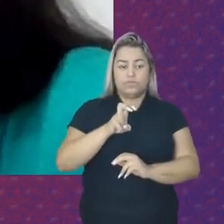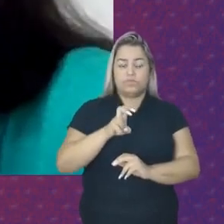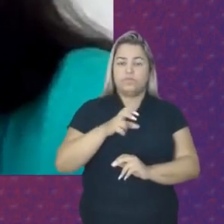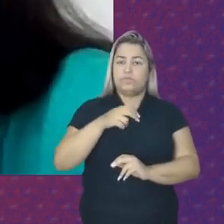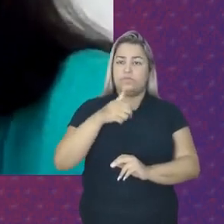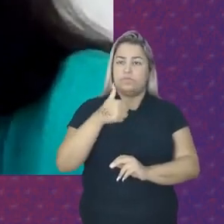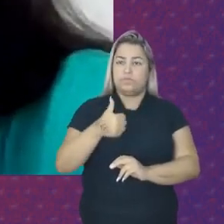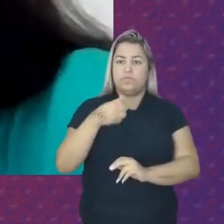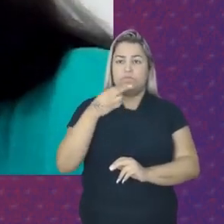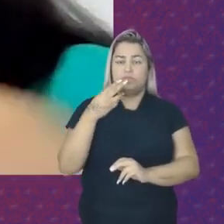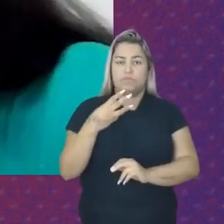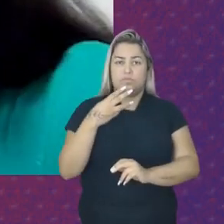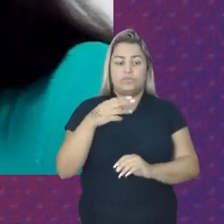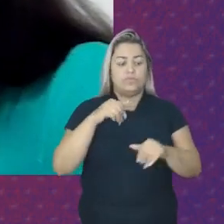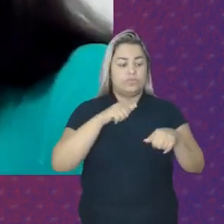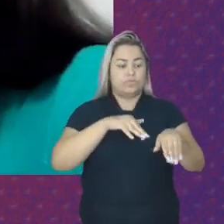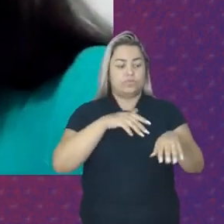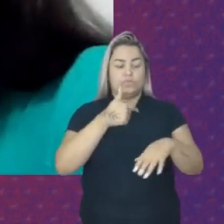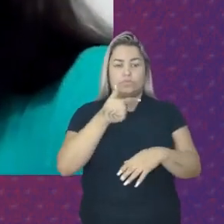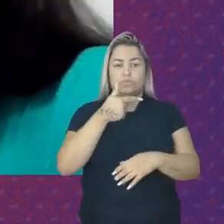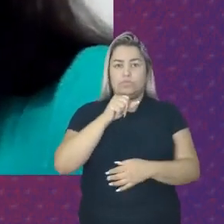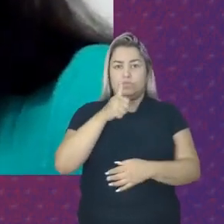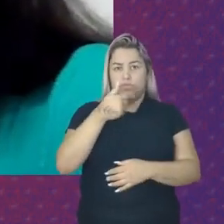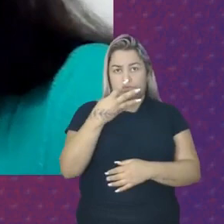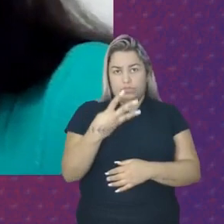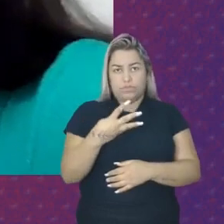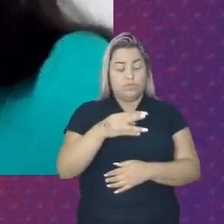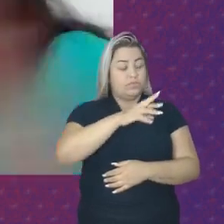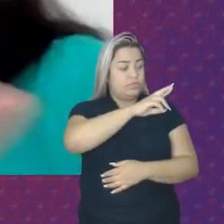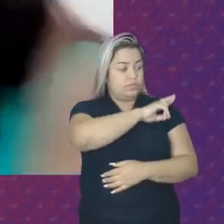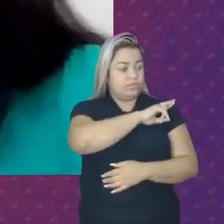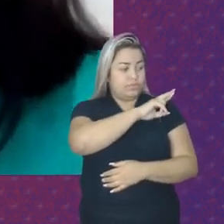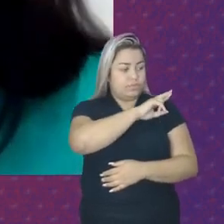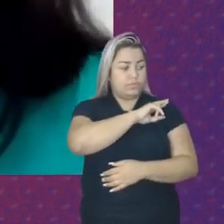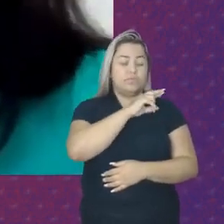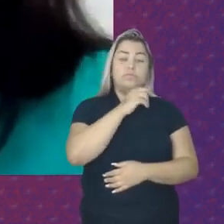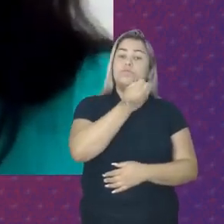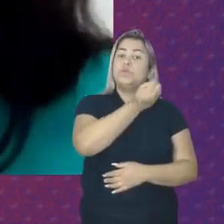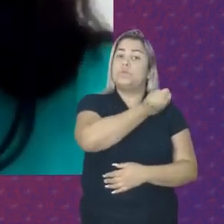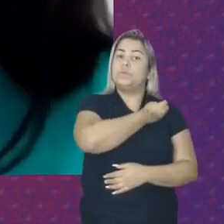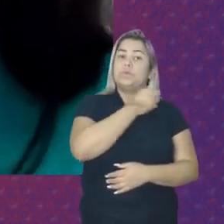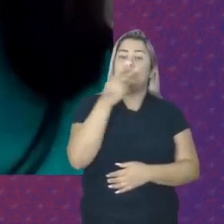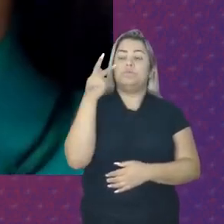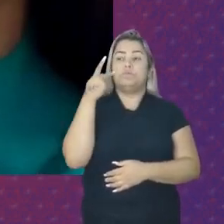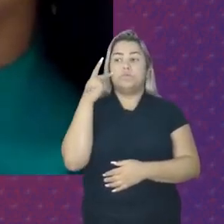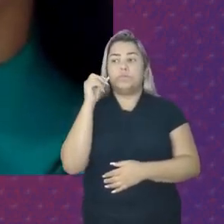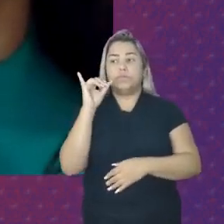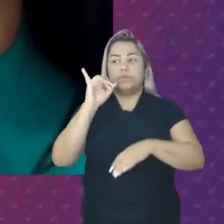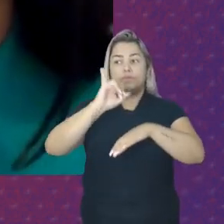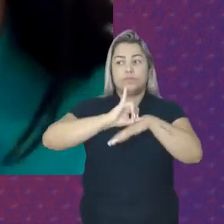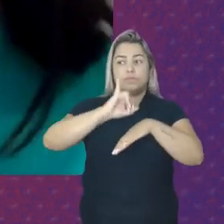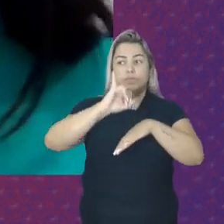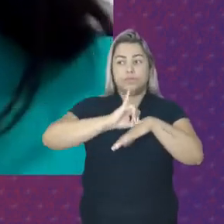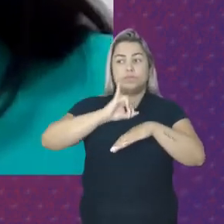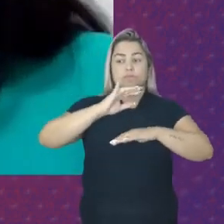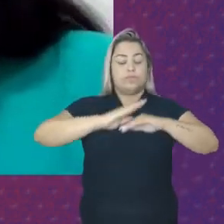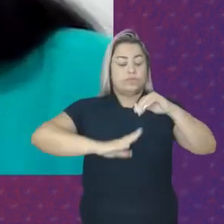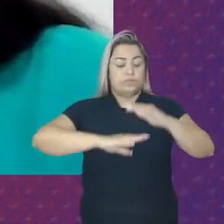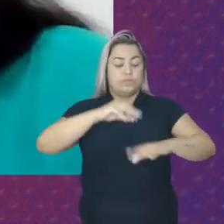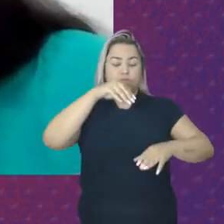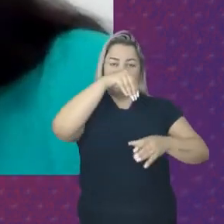setembro de 2014, que passa essa responsabilidade desse número para a central que atua ali